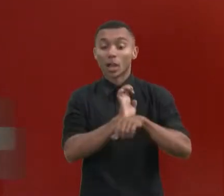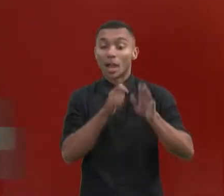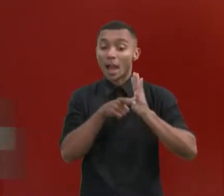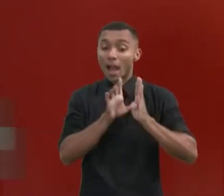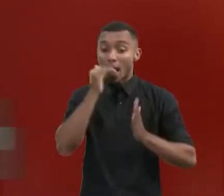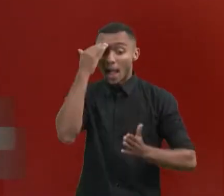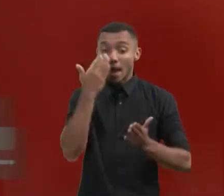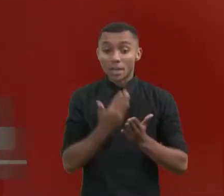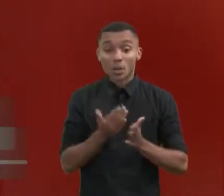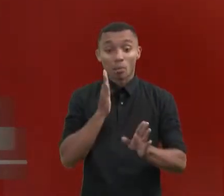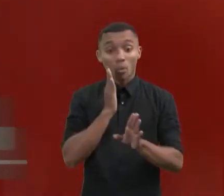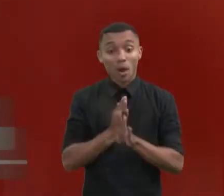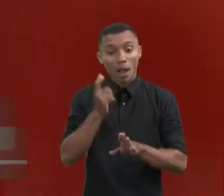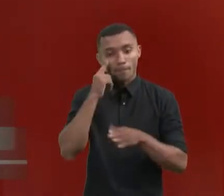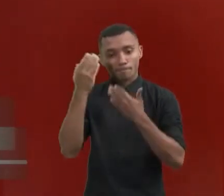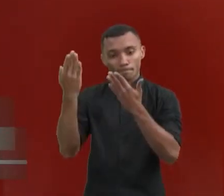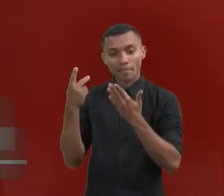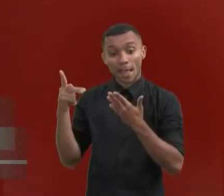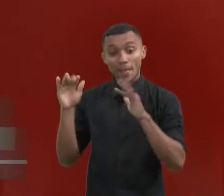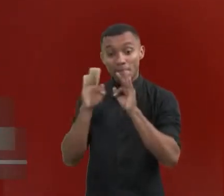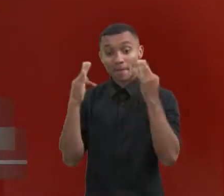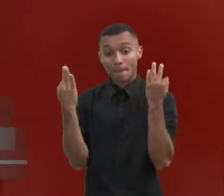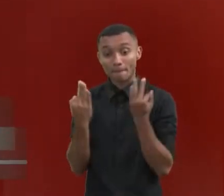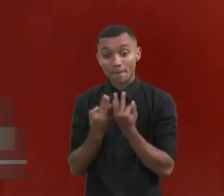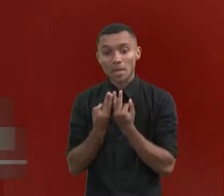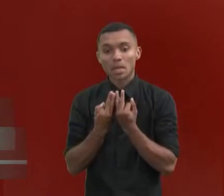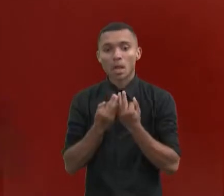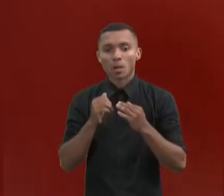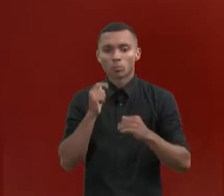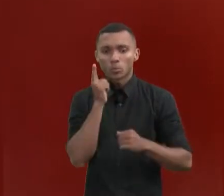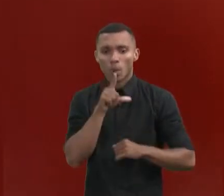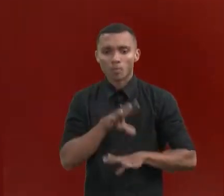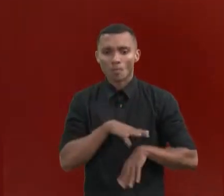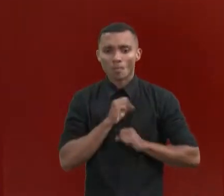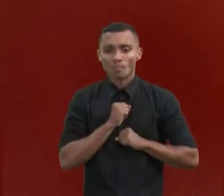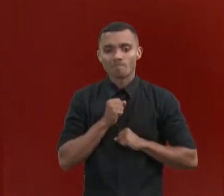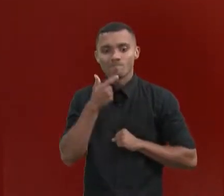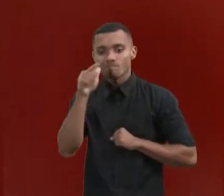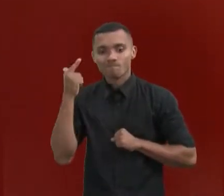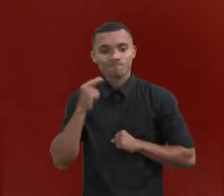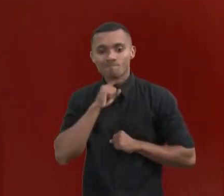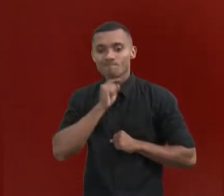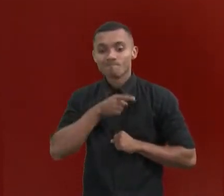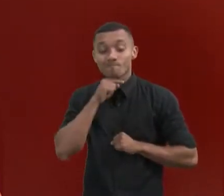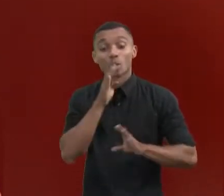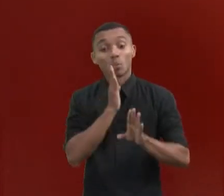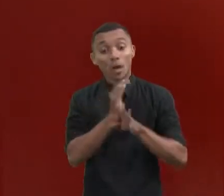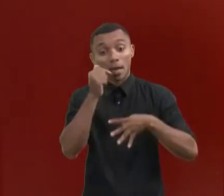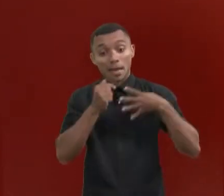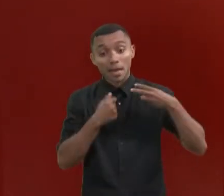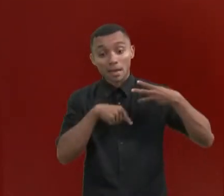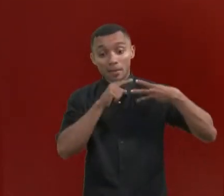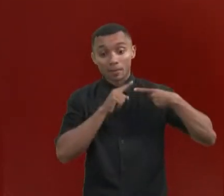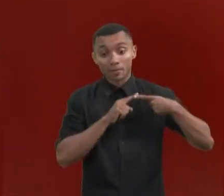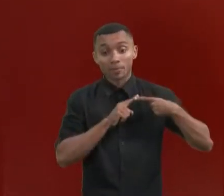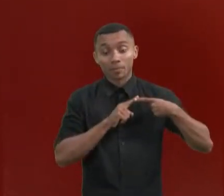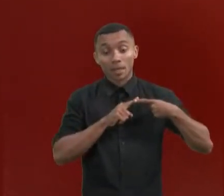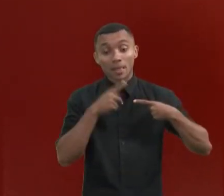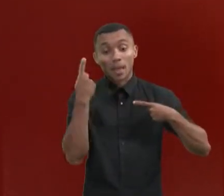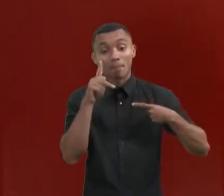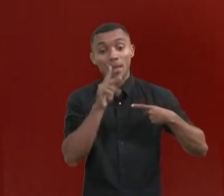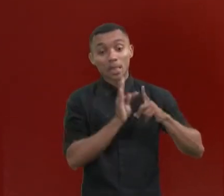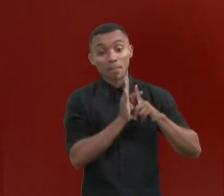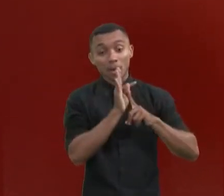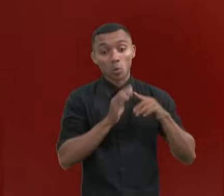que casos como a da família da dona Ana acontecem por três fatores: a exposição à carga viral do paciente,